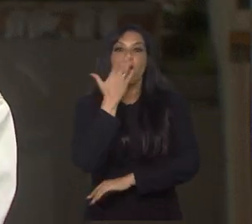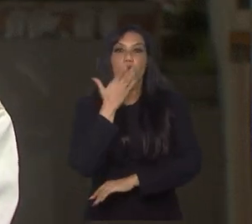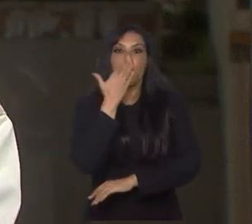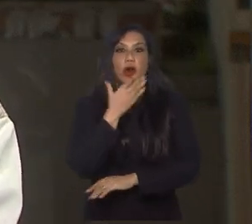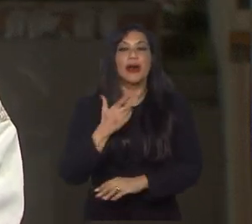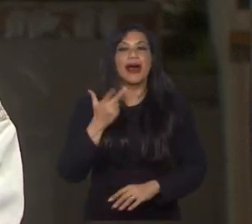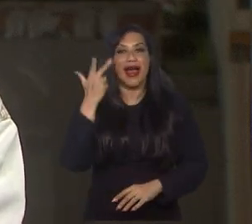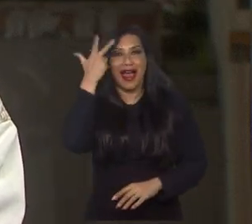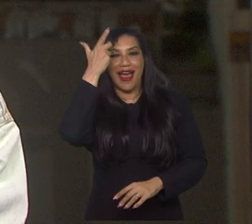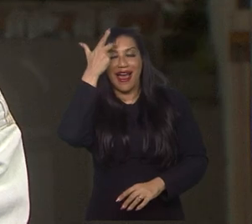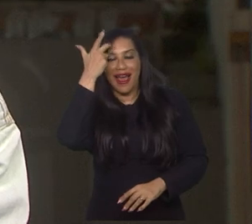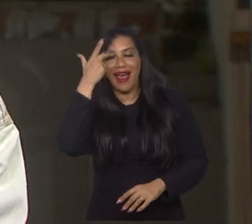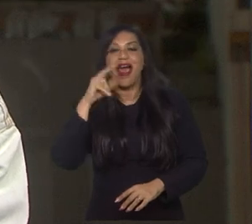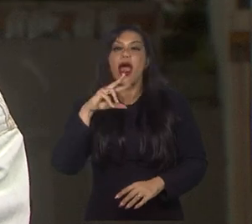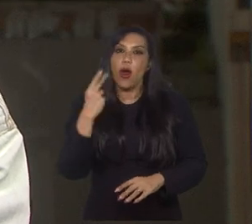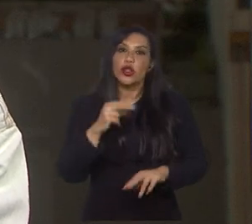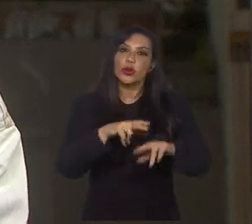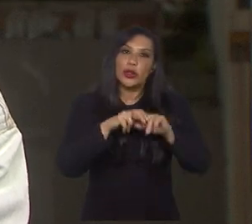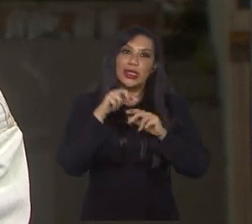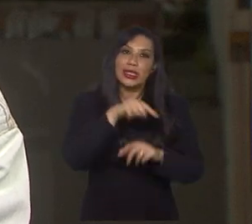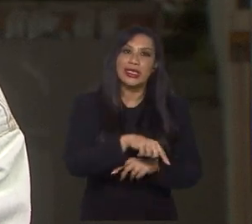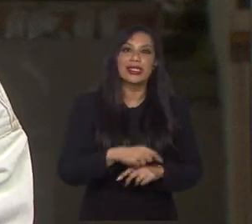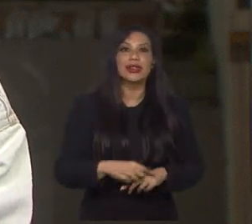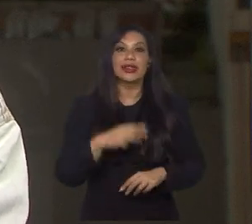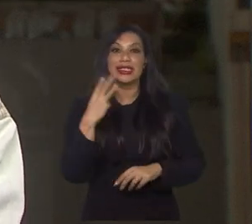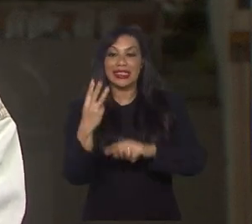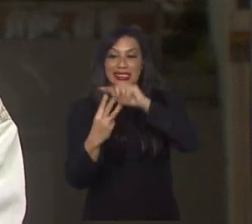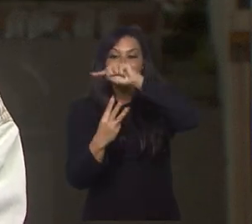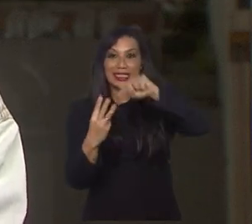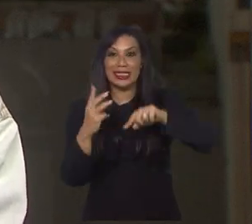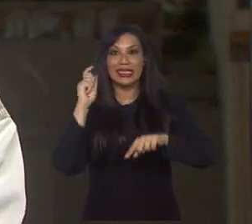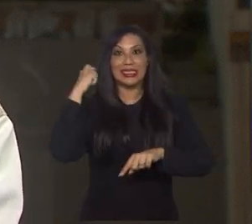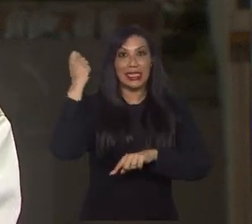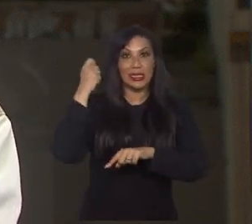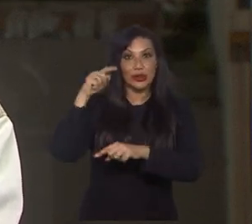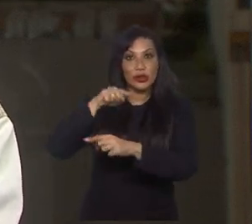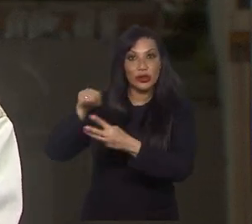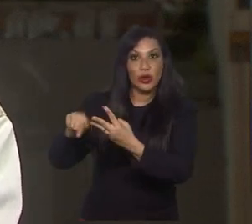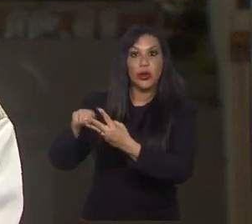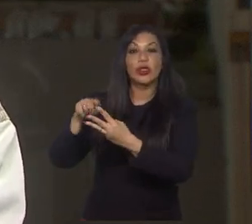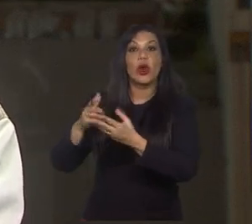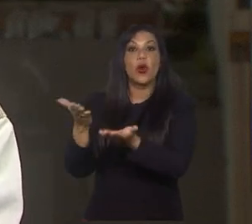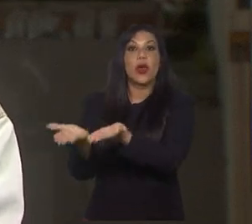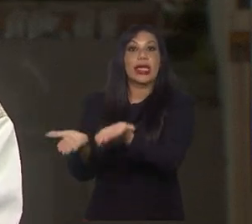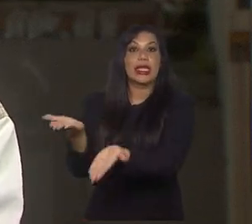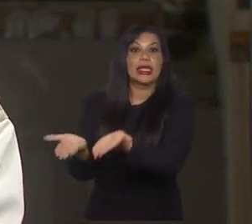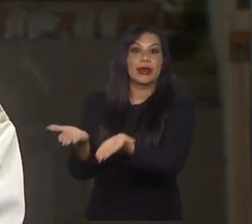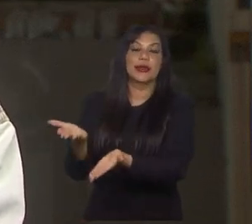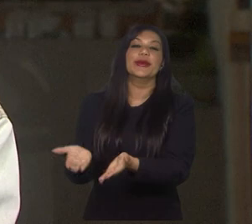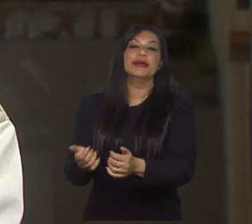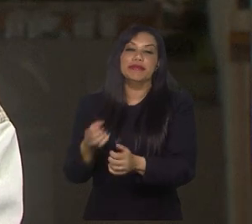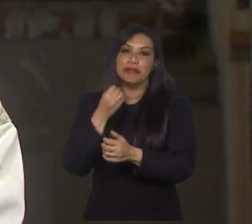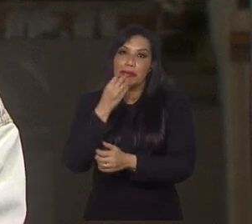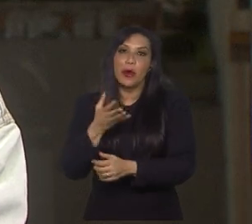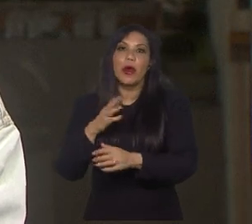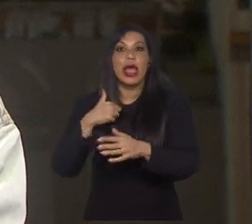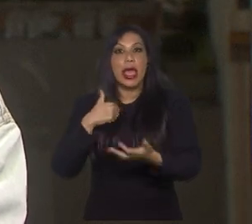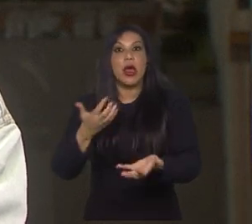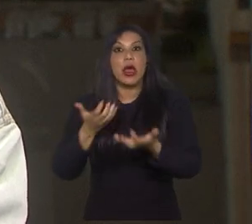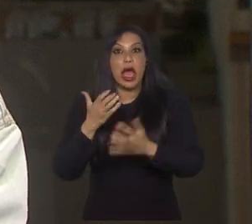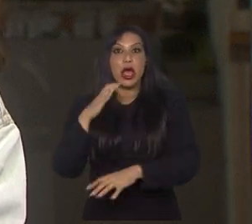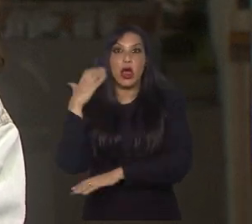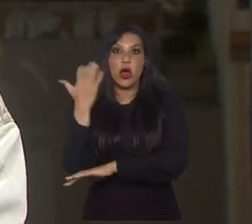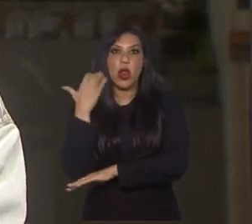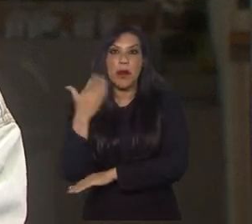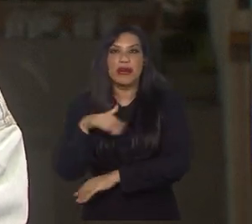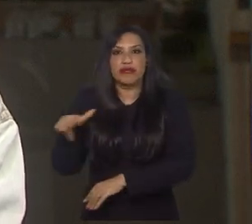ser divertido, eu acho que é por isso. Assim, essas três seleções, tirando a Alemanha, elas têm um equilíbrio um pouco maior. Então, eu espero uma Colômbia muito